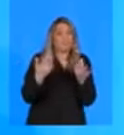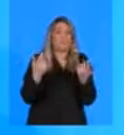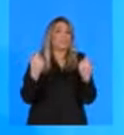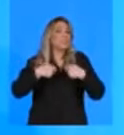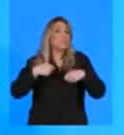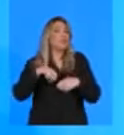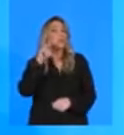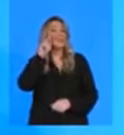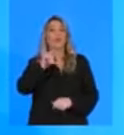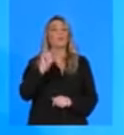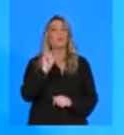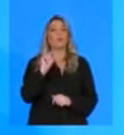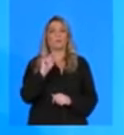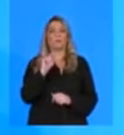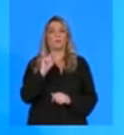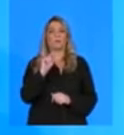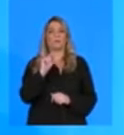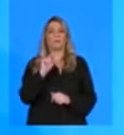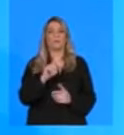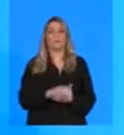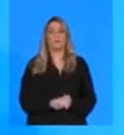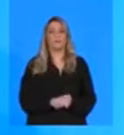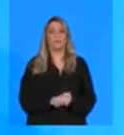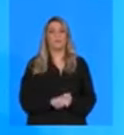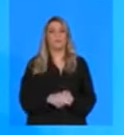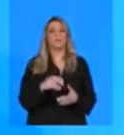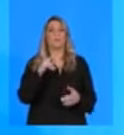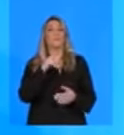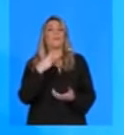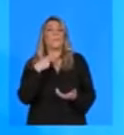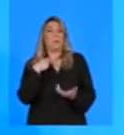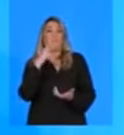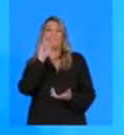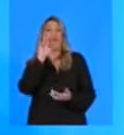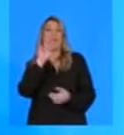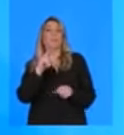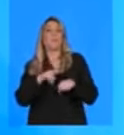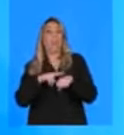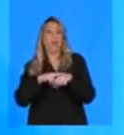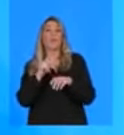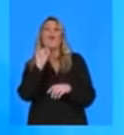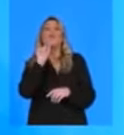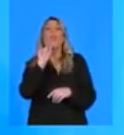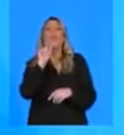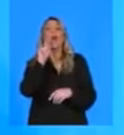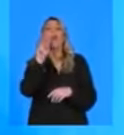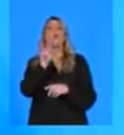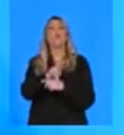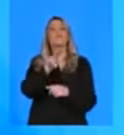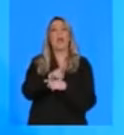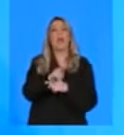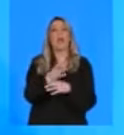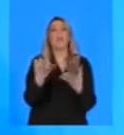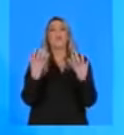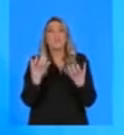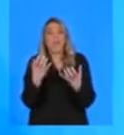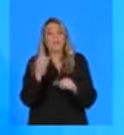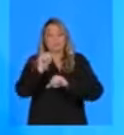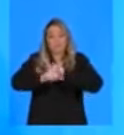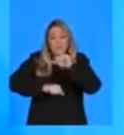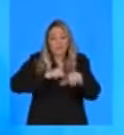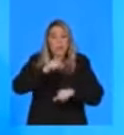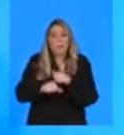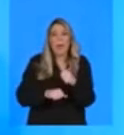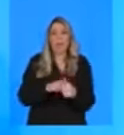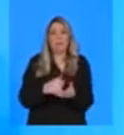olhar o verbo o meu verbo é cuidar eu quero ser prefeito para cuidar das